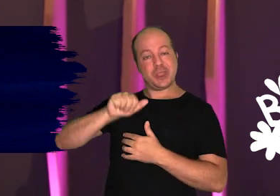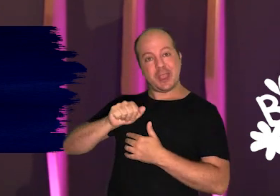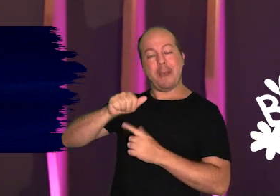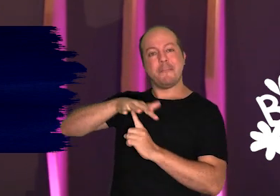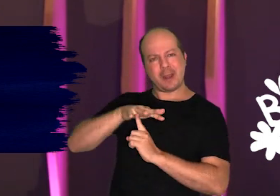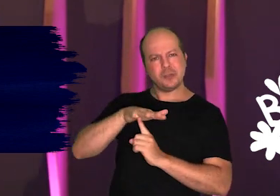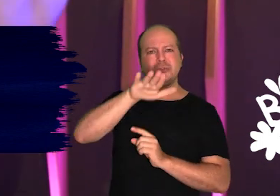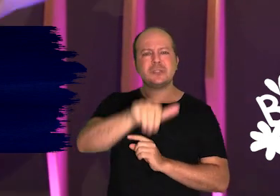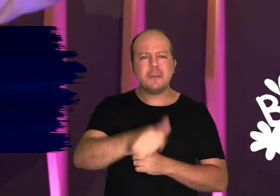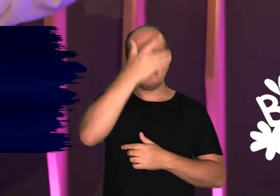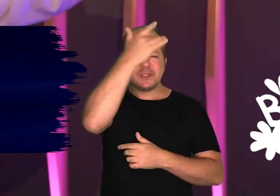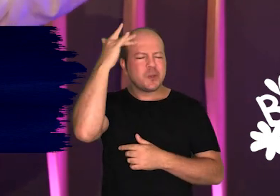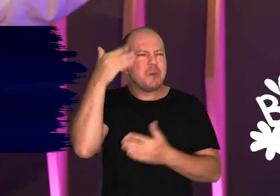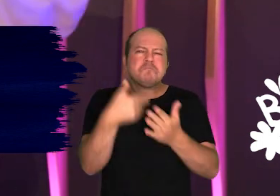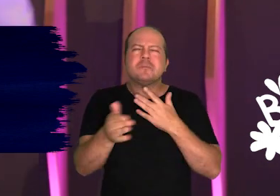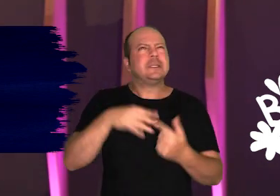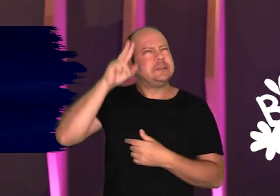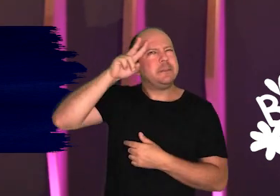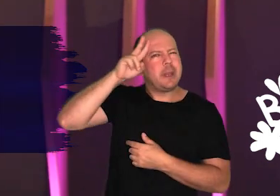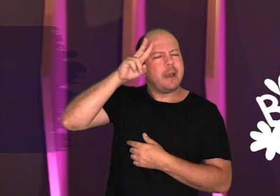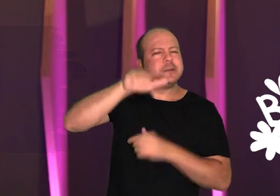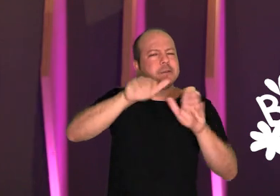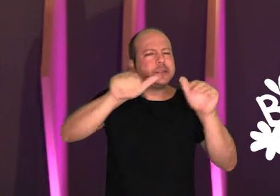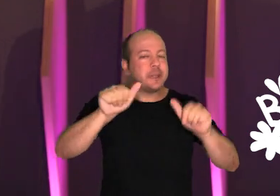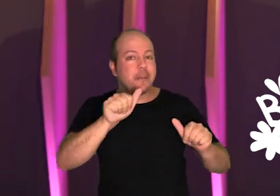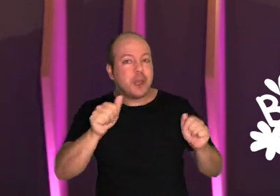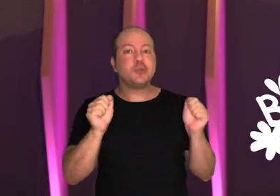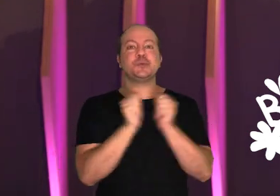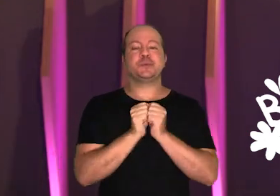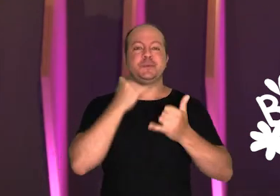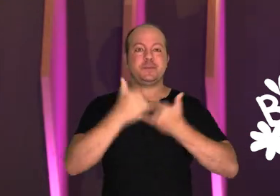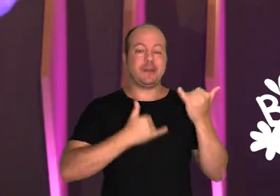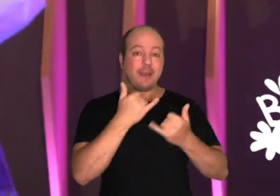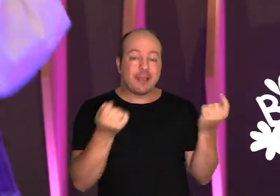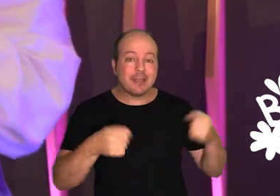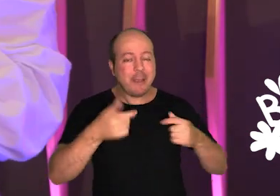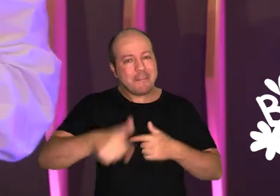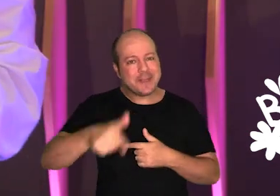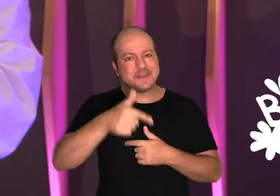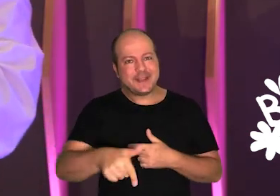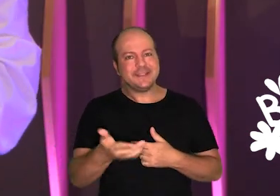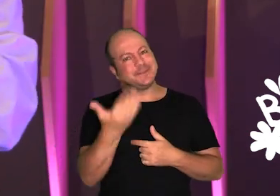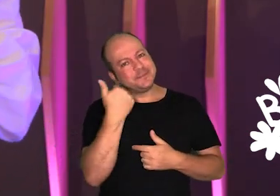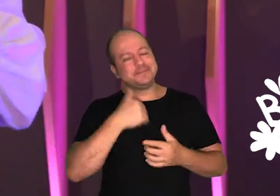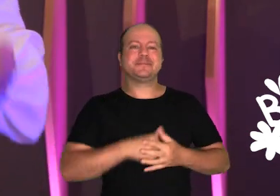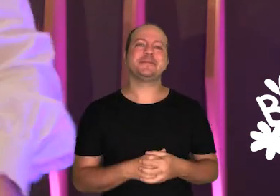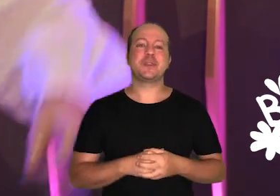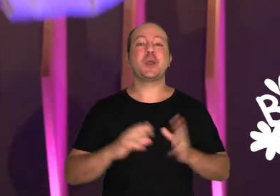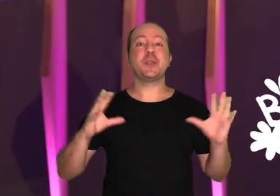e chamar todo mundo que vier na sua cabeça, que vier no seu coração para brincar com a gente um pouquinho mais, tá bom? É